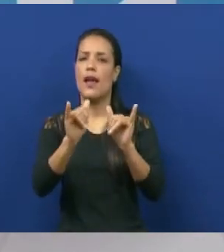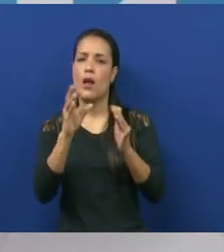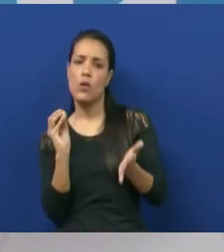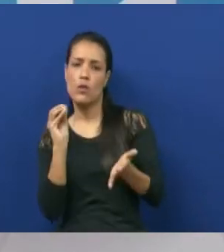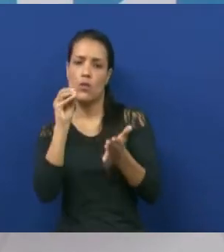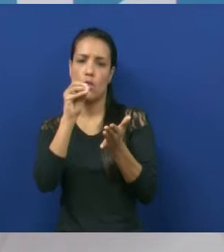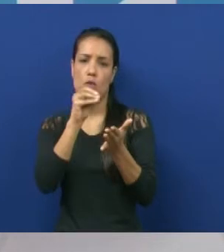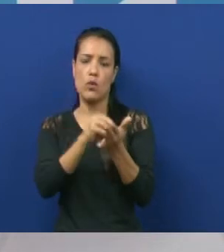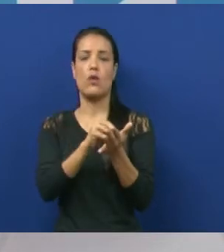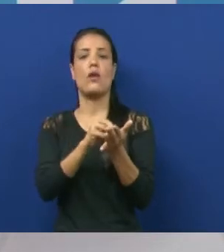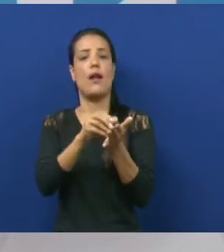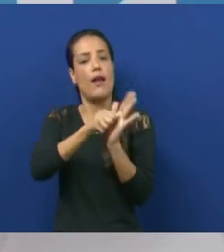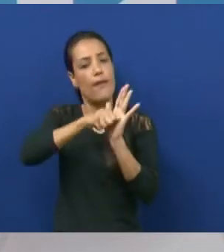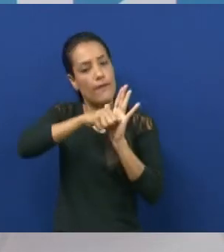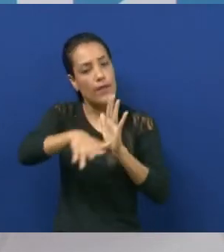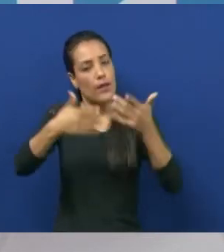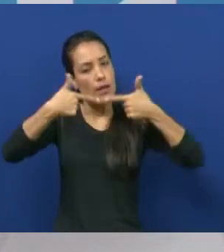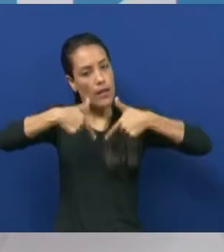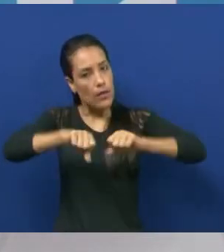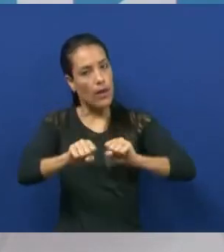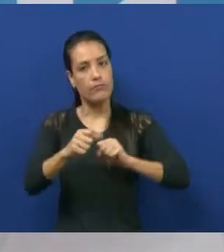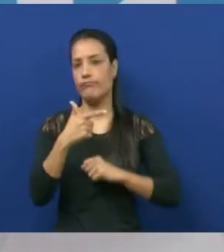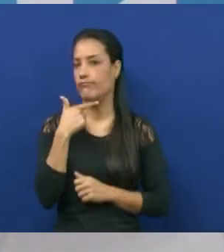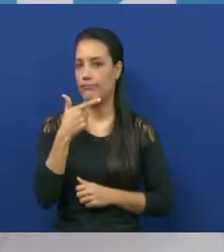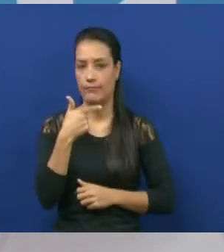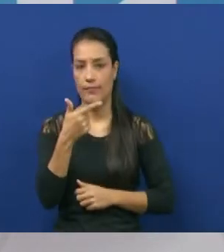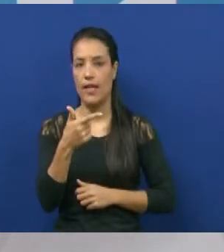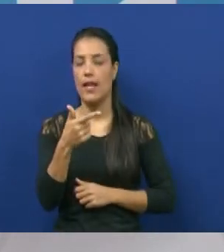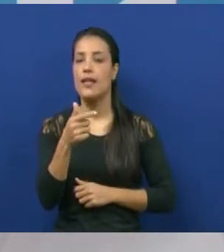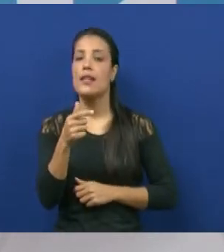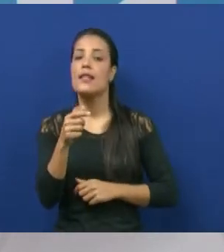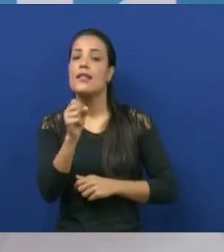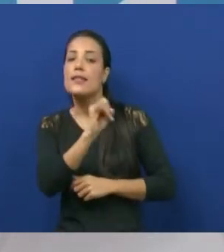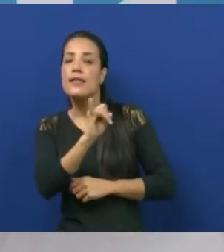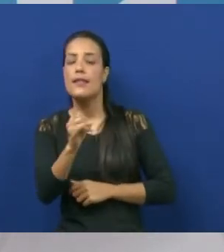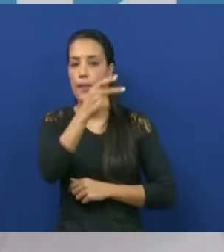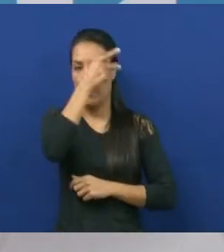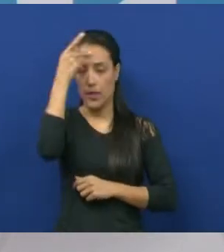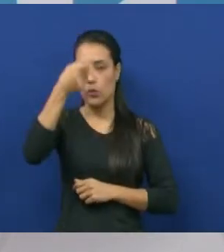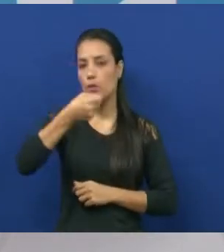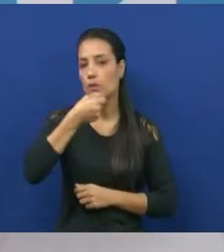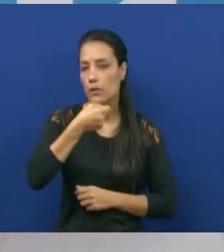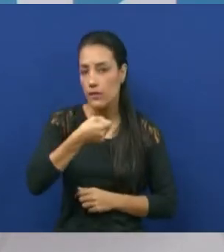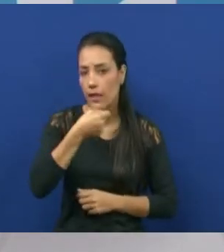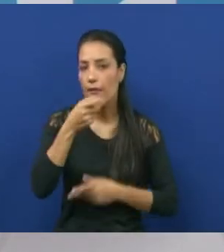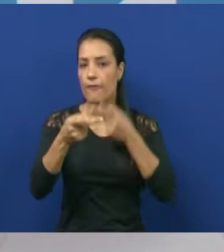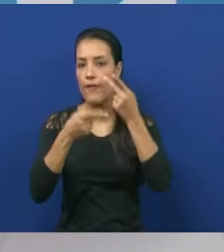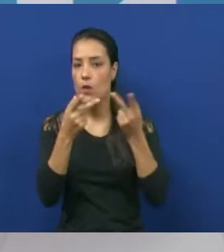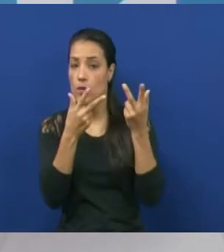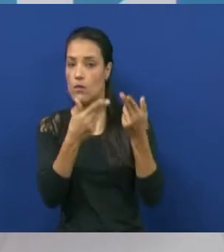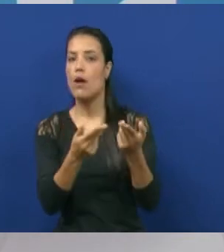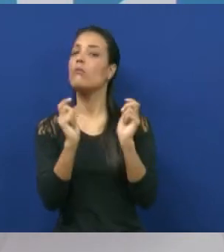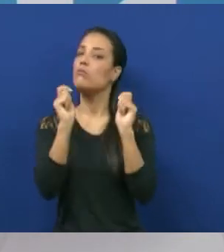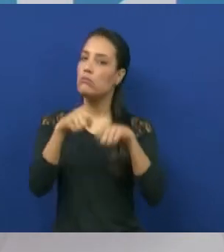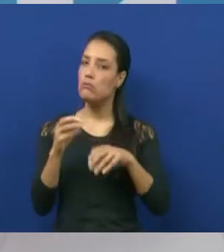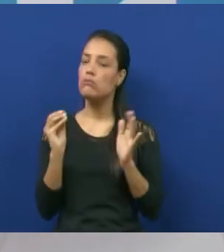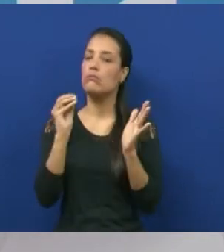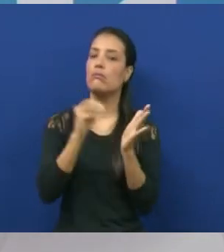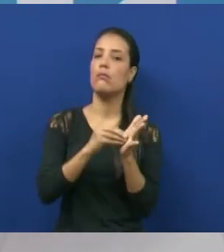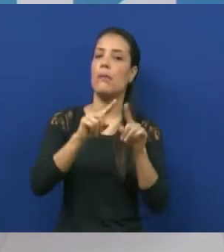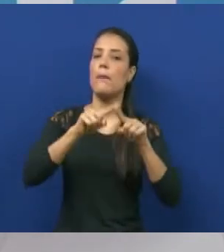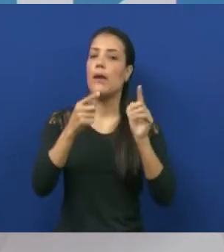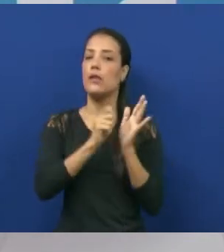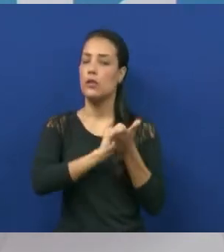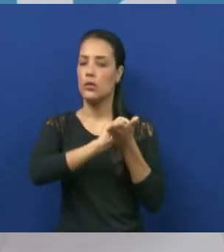de linguagem, a não ser que o seu entrevistado falou daquela maneira. Por quê? Esse gênero que você está escrevendo